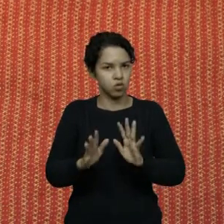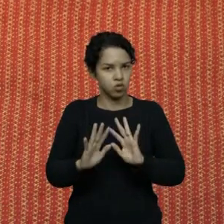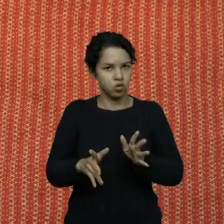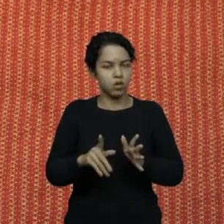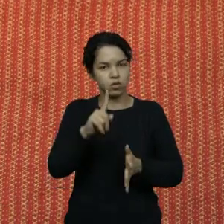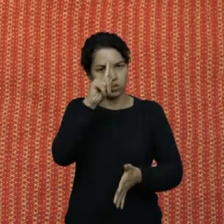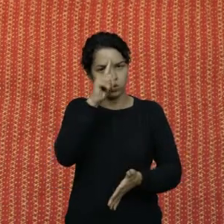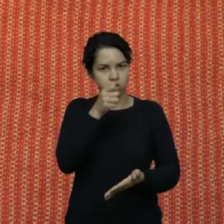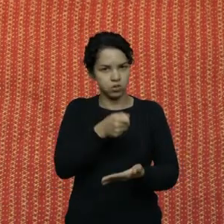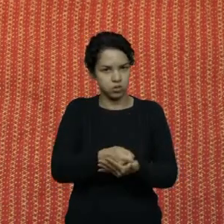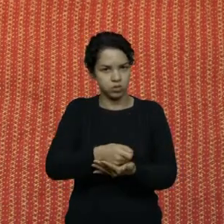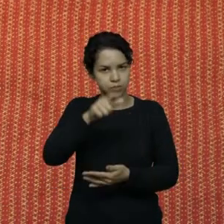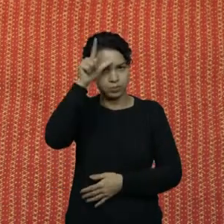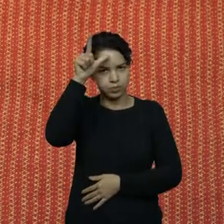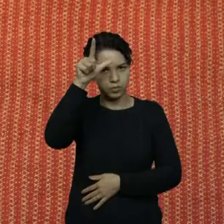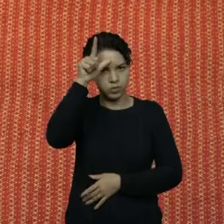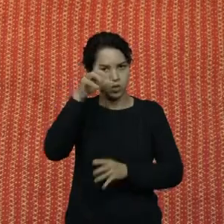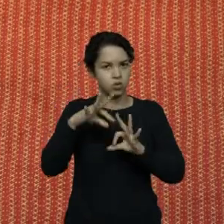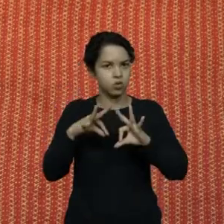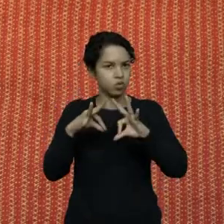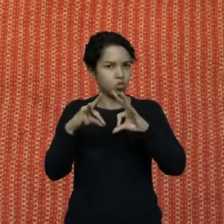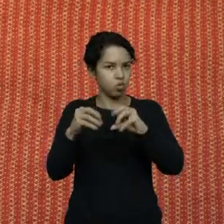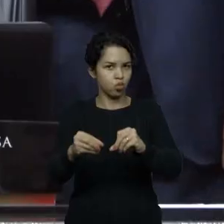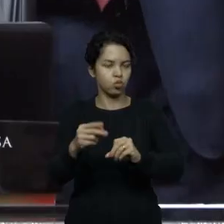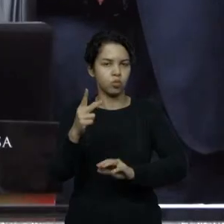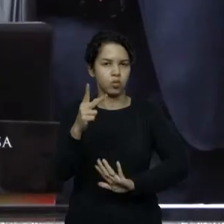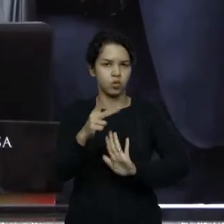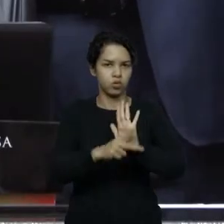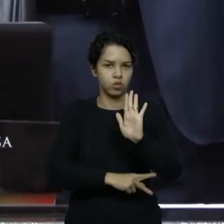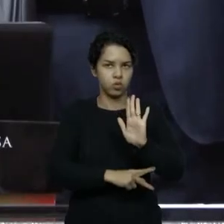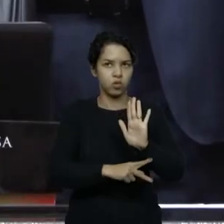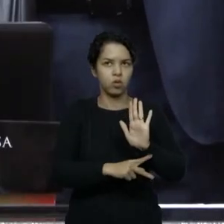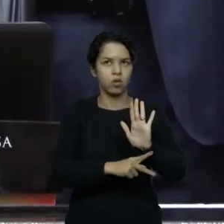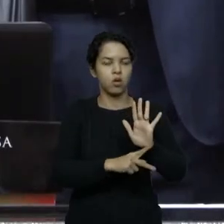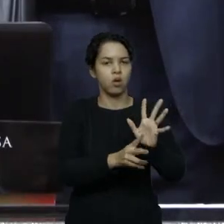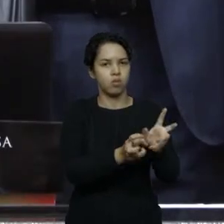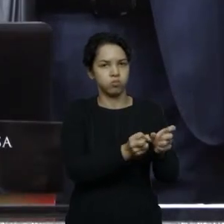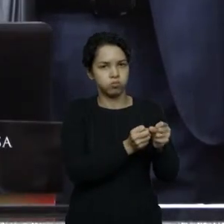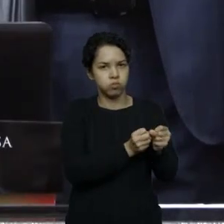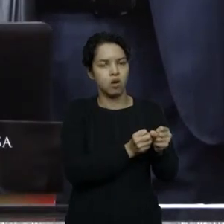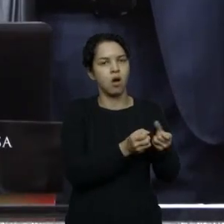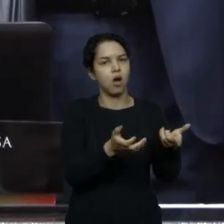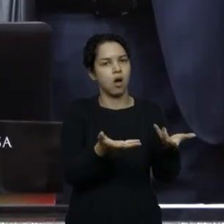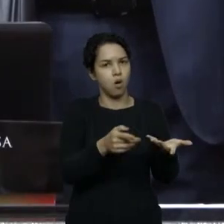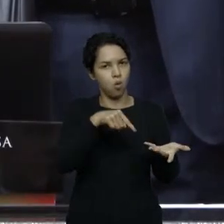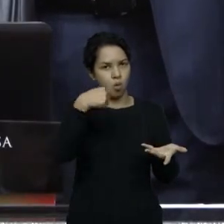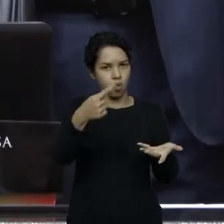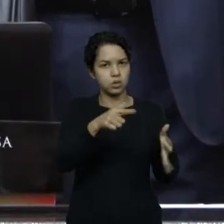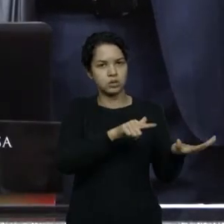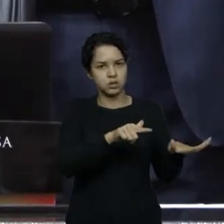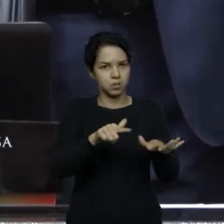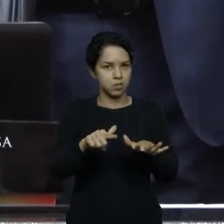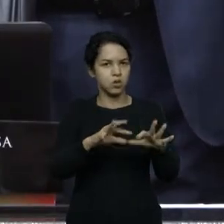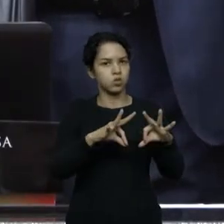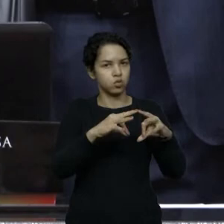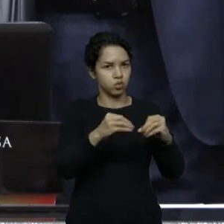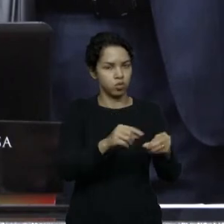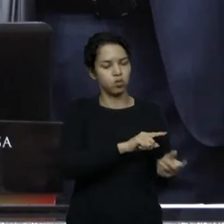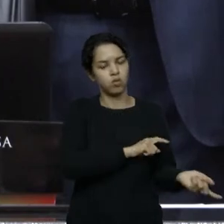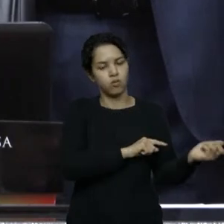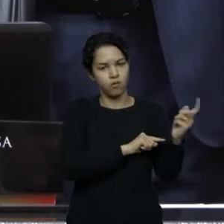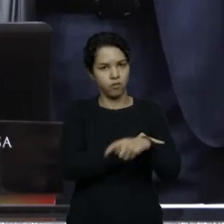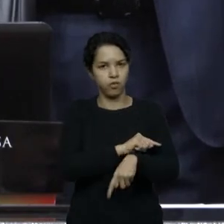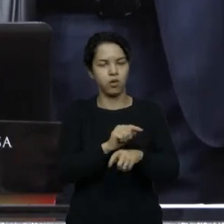deputado Sargento Lima todos os projetos que estão represados a partir da semana que vem todos viram a